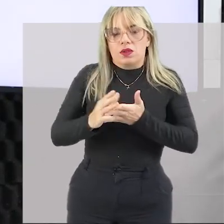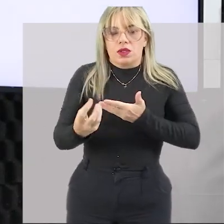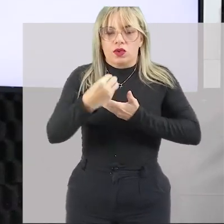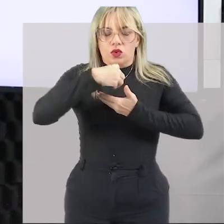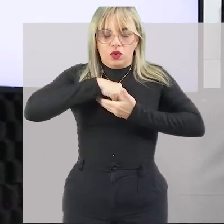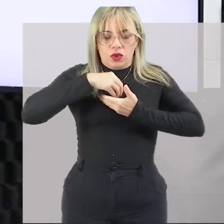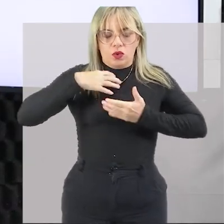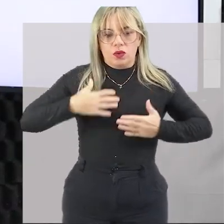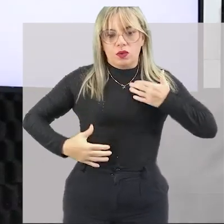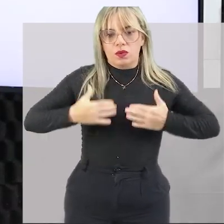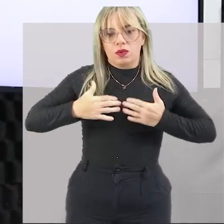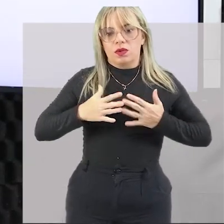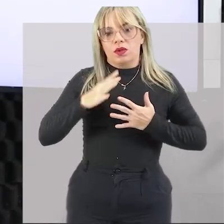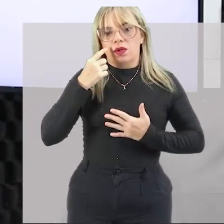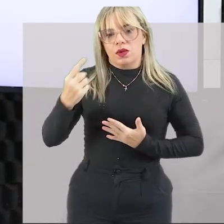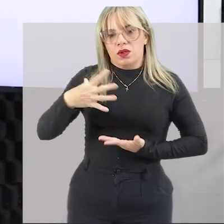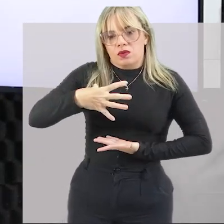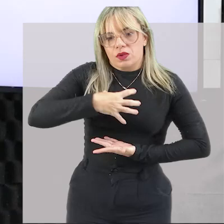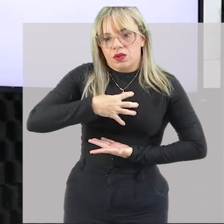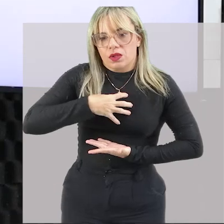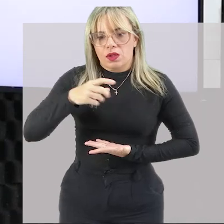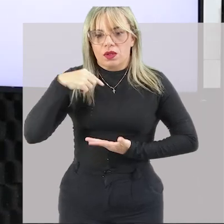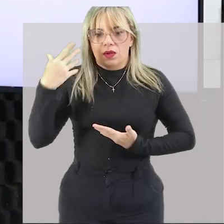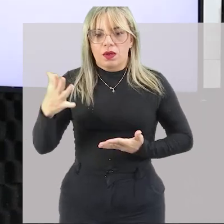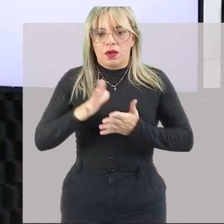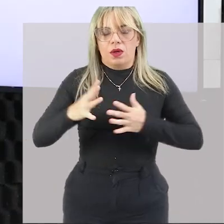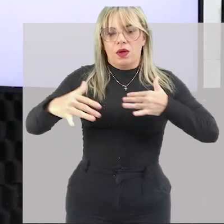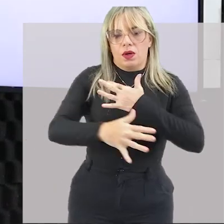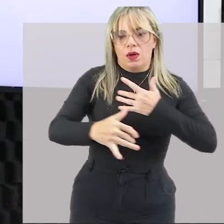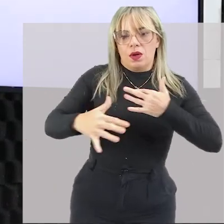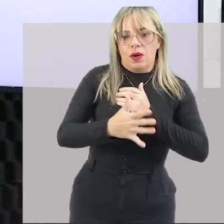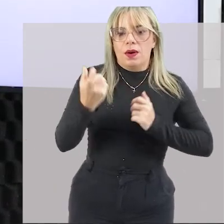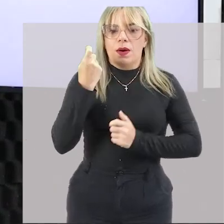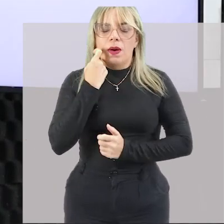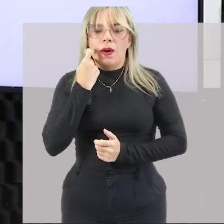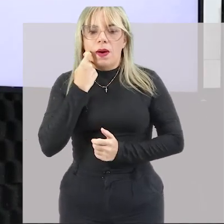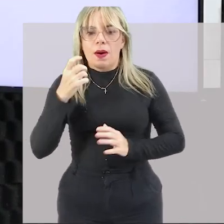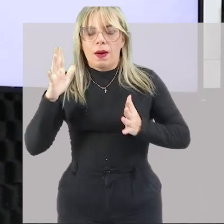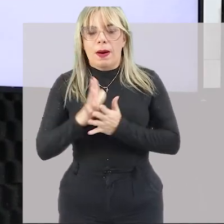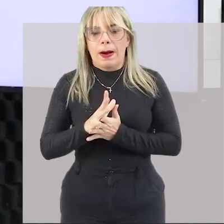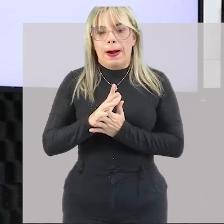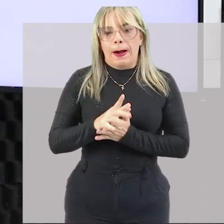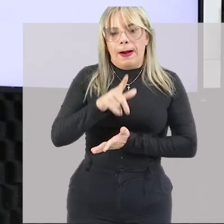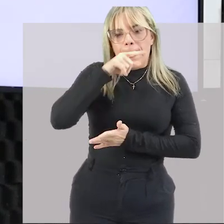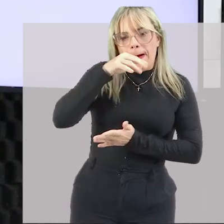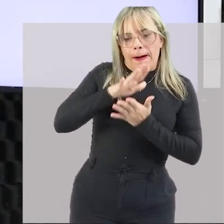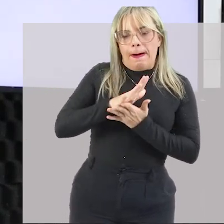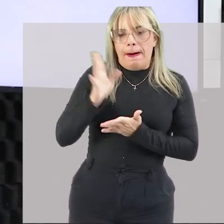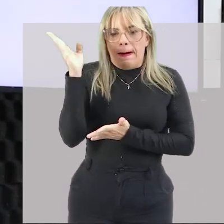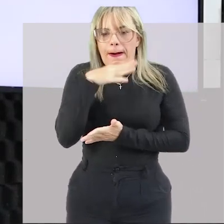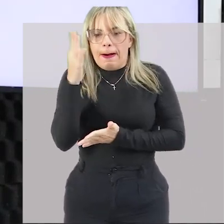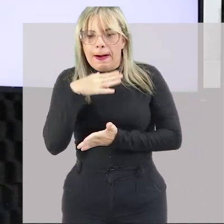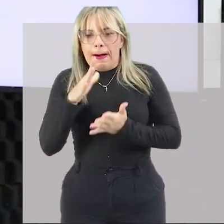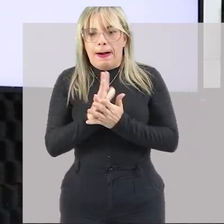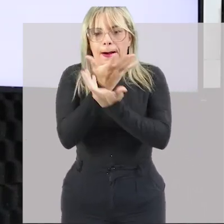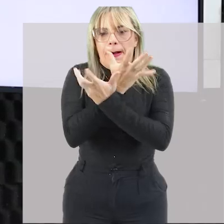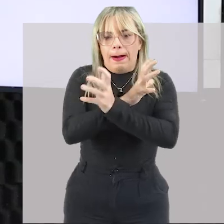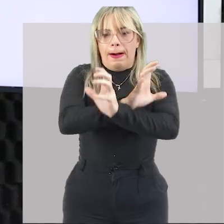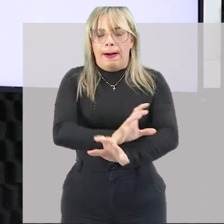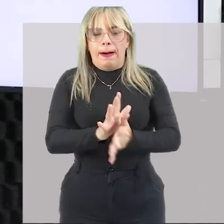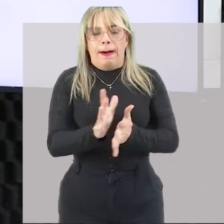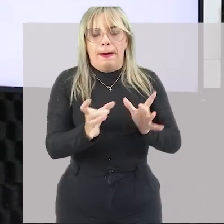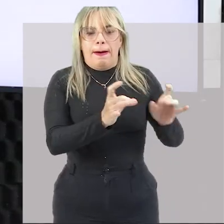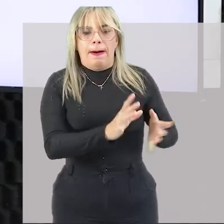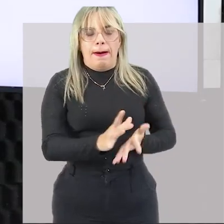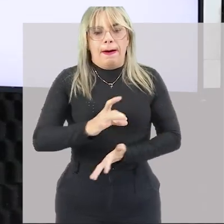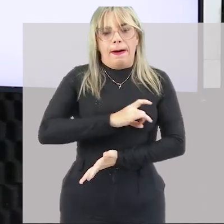você. Em sua obra como Cidades, Peixes, Urubus, Caveiras, Abandono, Solidão, Drama e Medo. Aí a gente volta